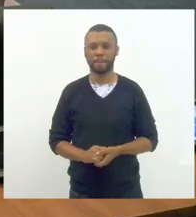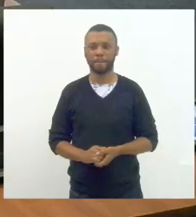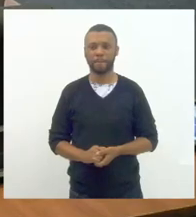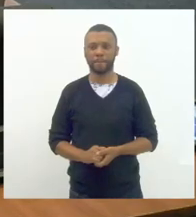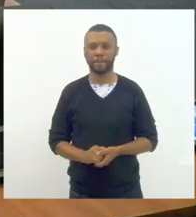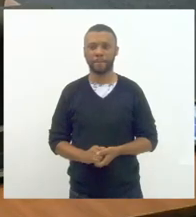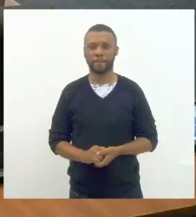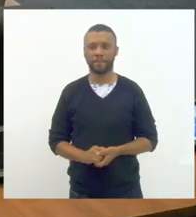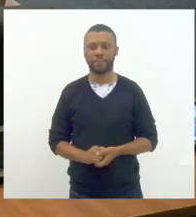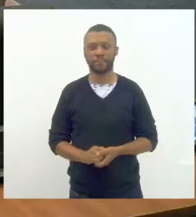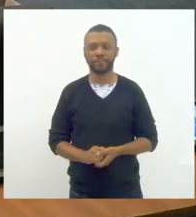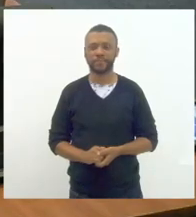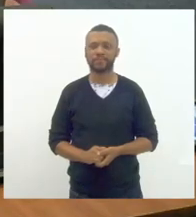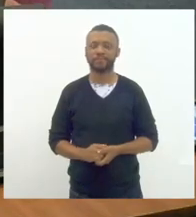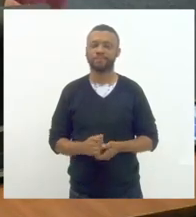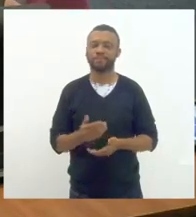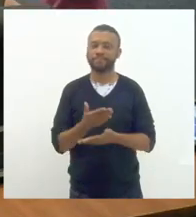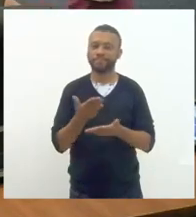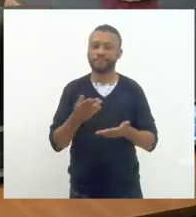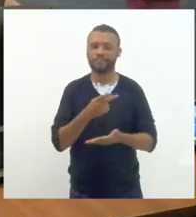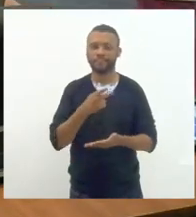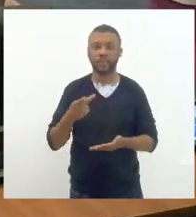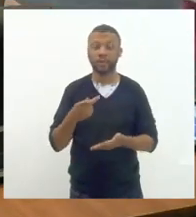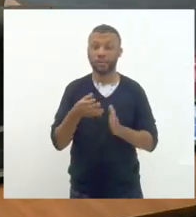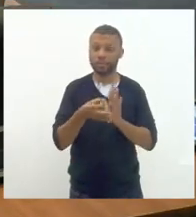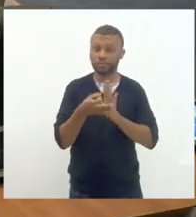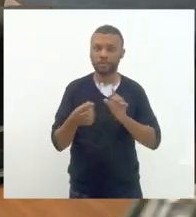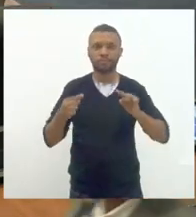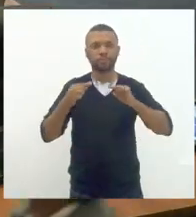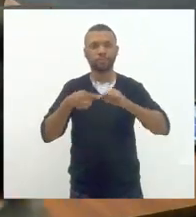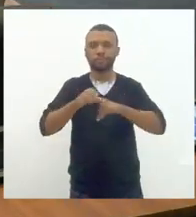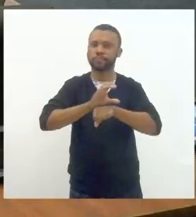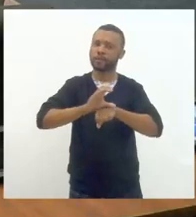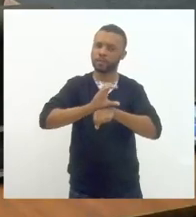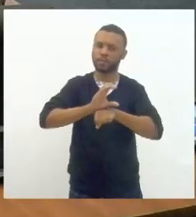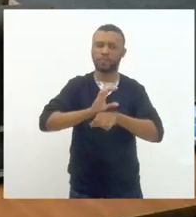Senhor presidente, senhores deputados, parecer pela constitucionalidade.